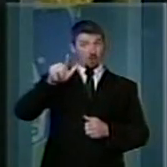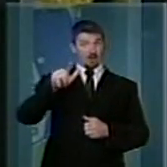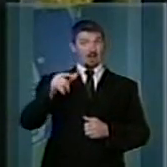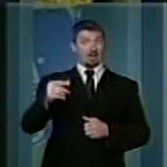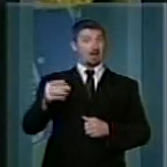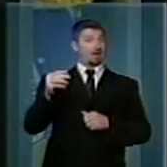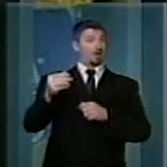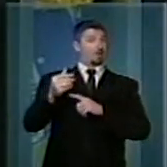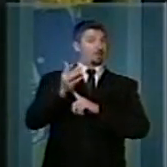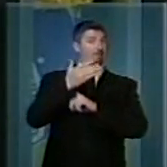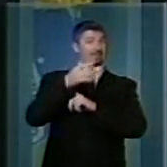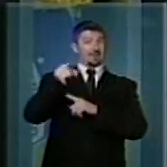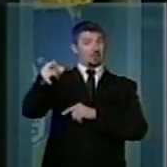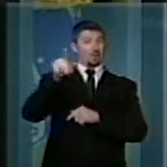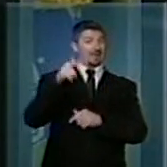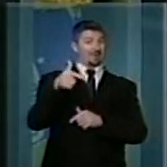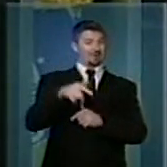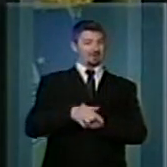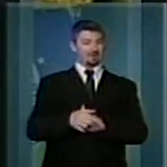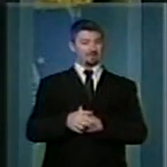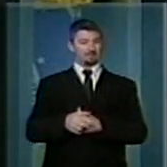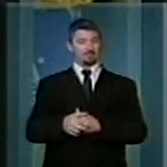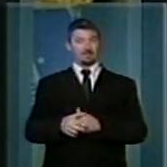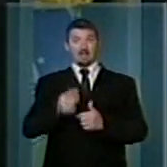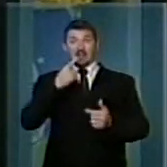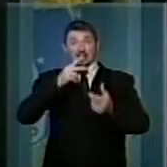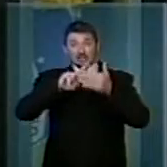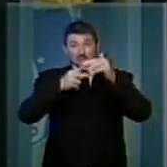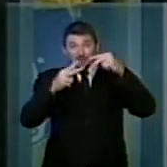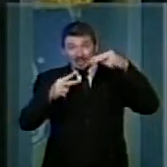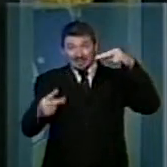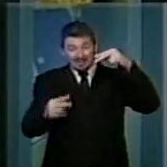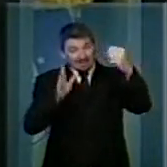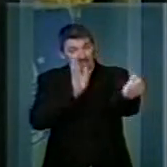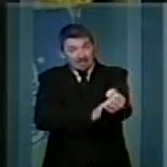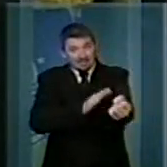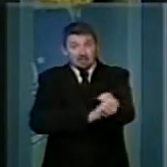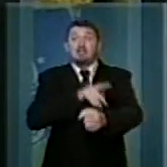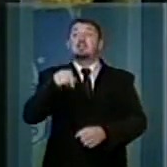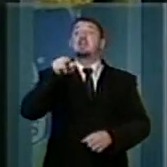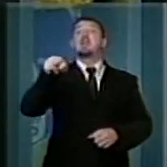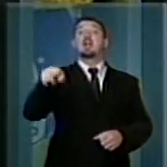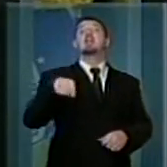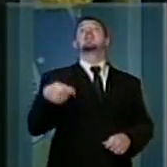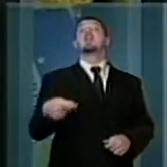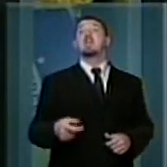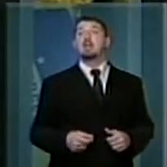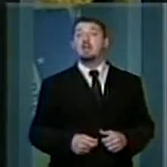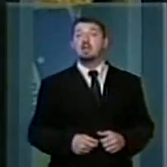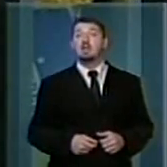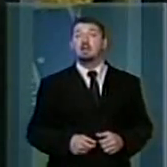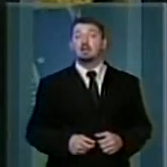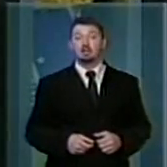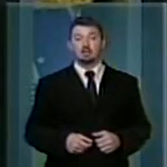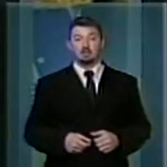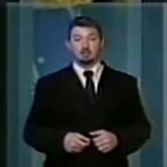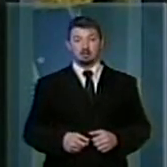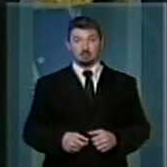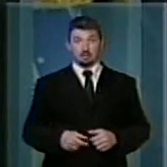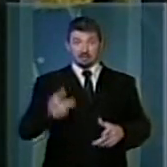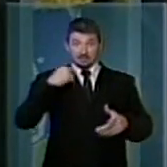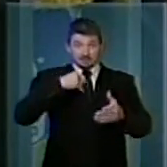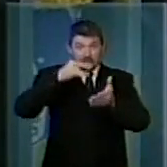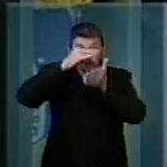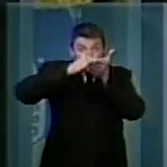na mão dos democratas, pelo DNA dos democratas. Quem são eles? Eles, se for tirar uma